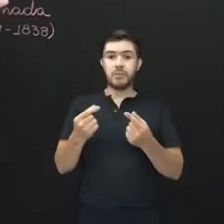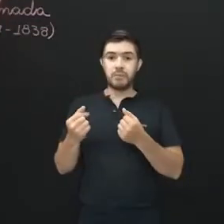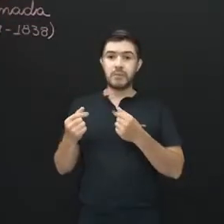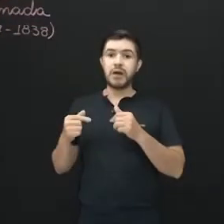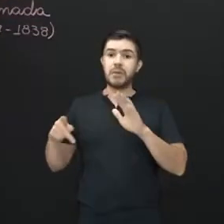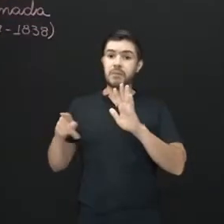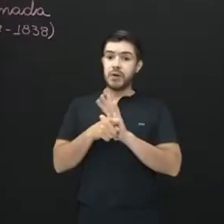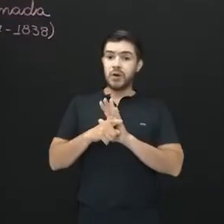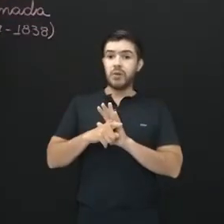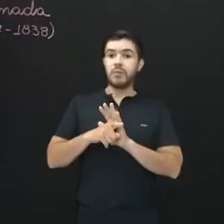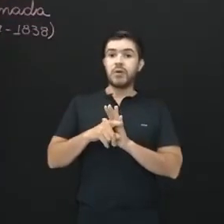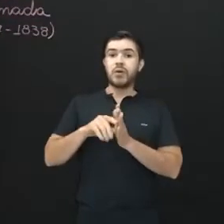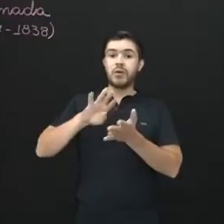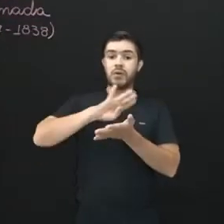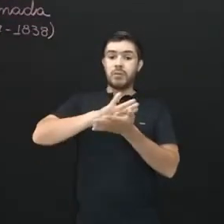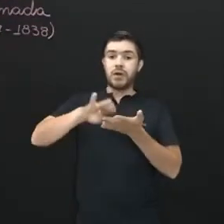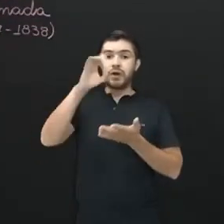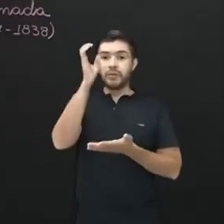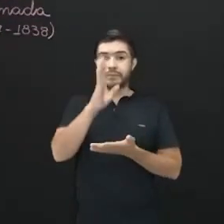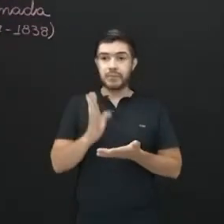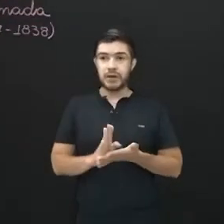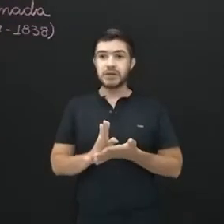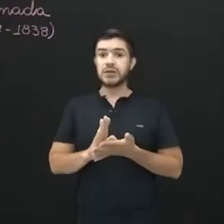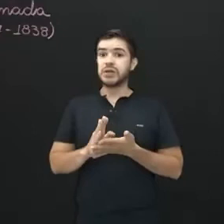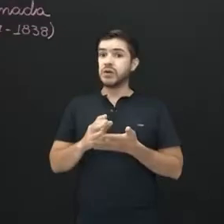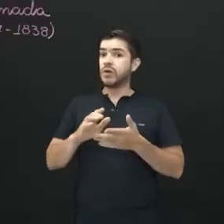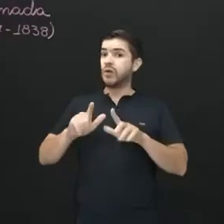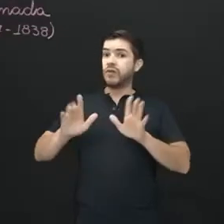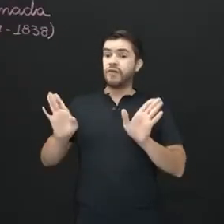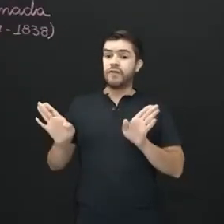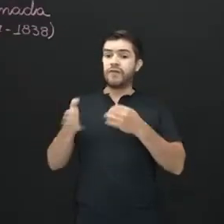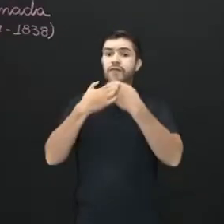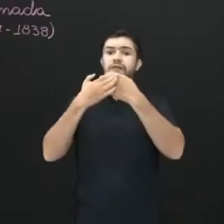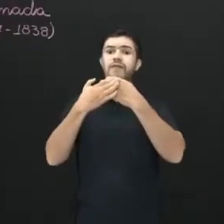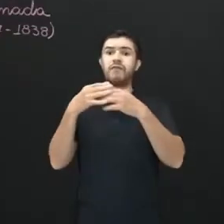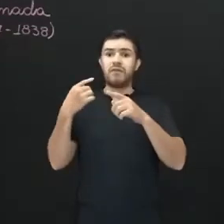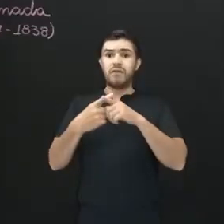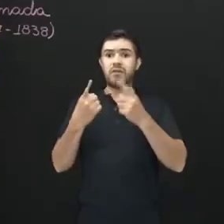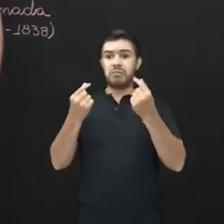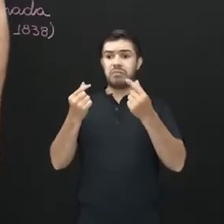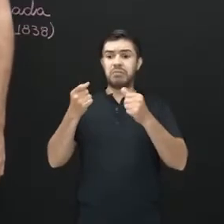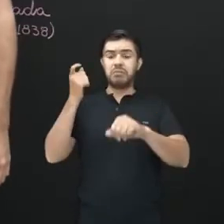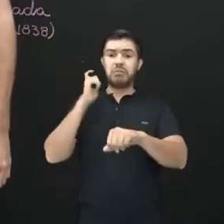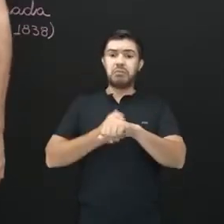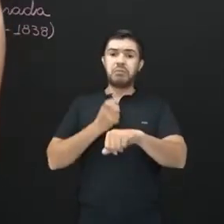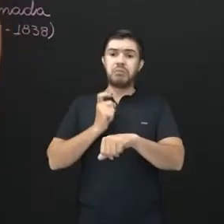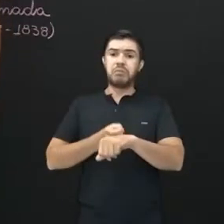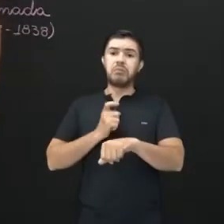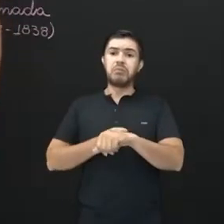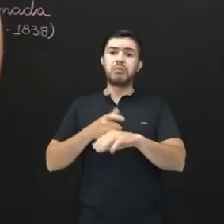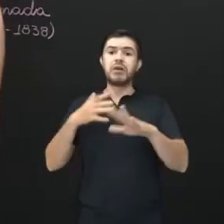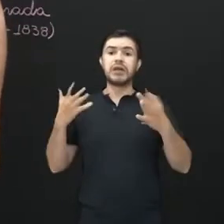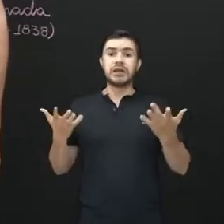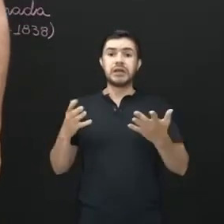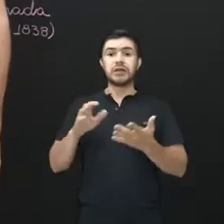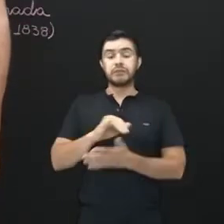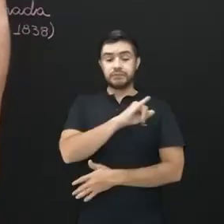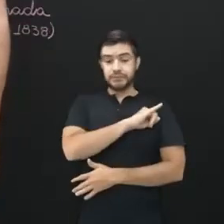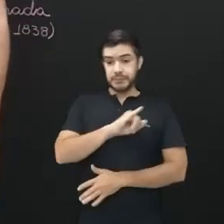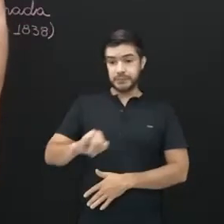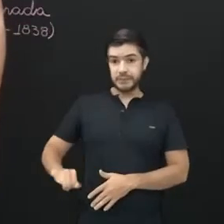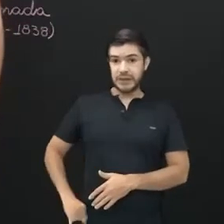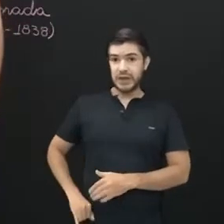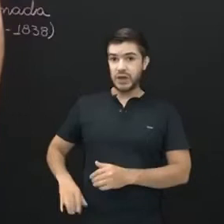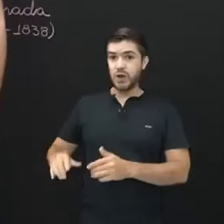do Brasil, ele faliu depois da Guerra da Cisplatina. Resultado, Dom Pedro I começa a ser pressionado pelas